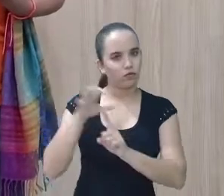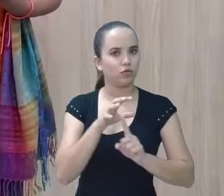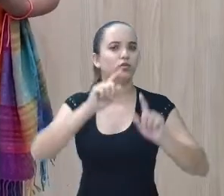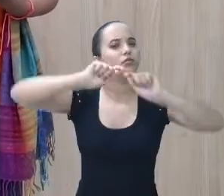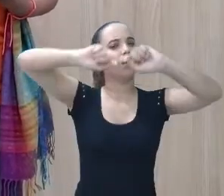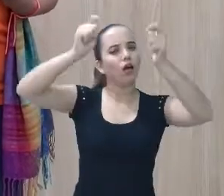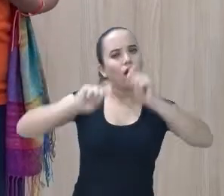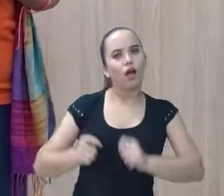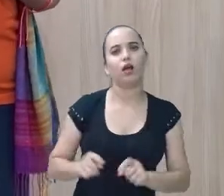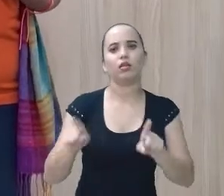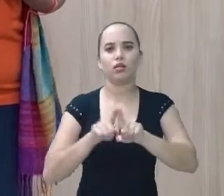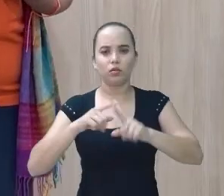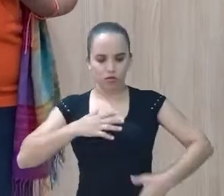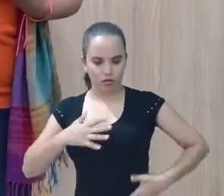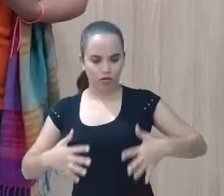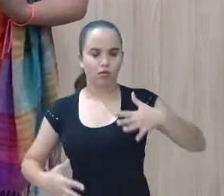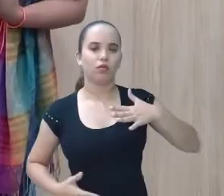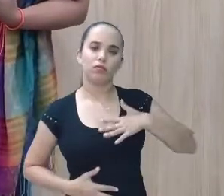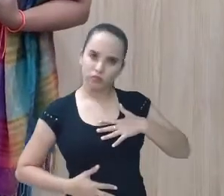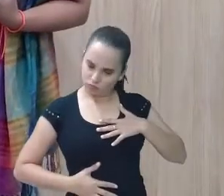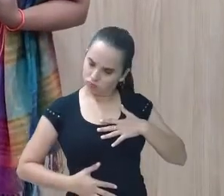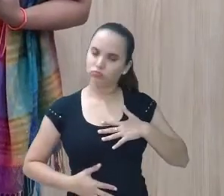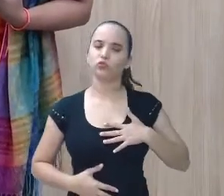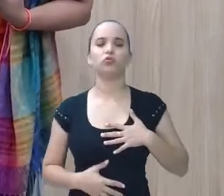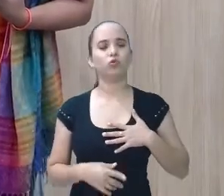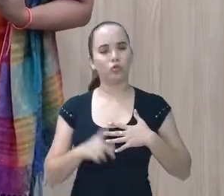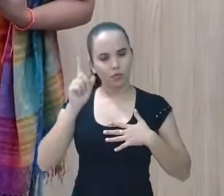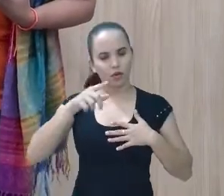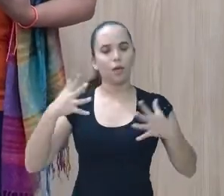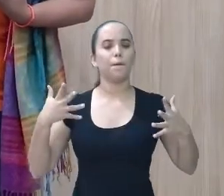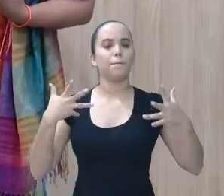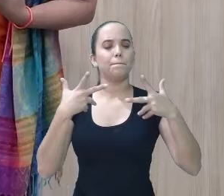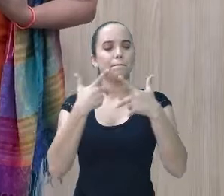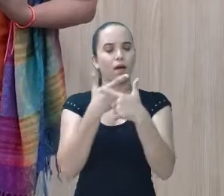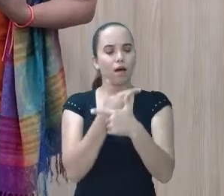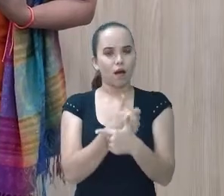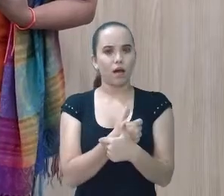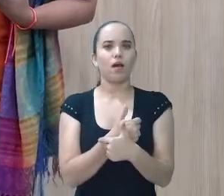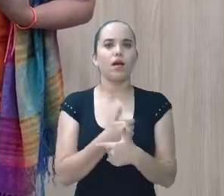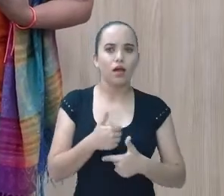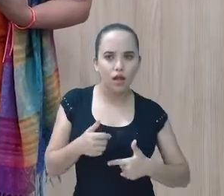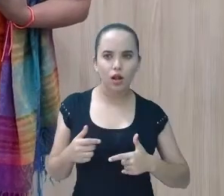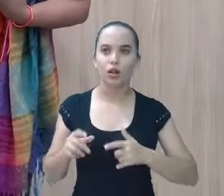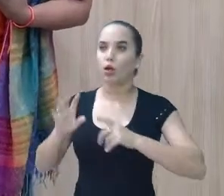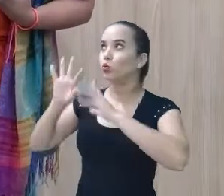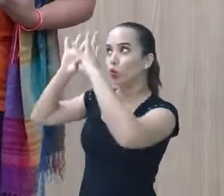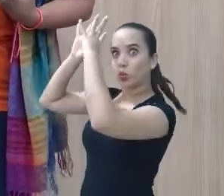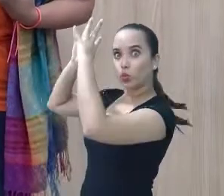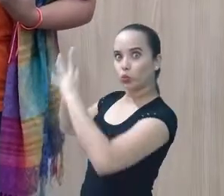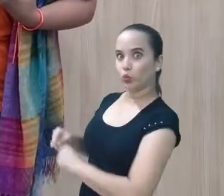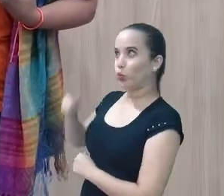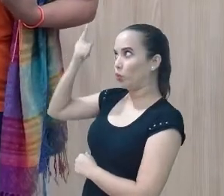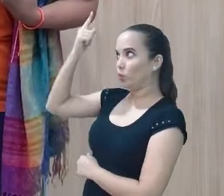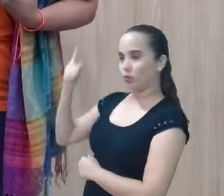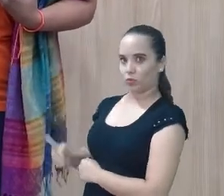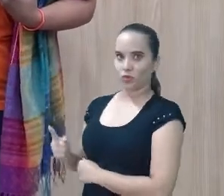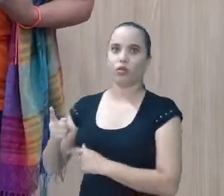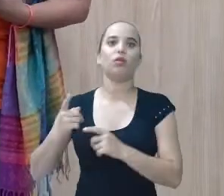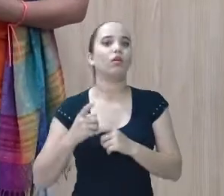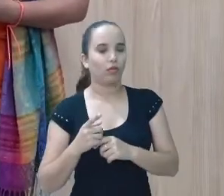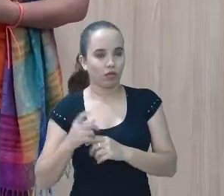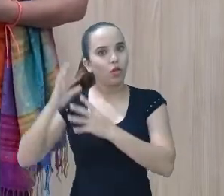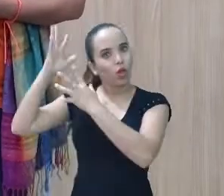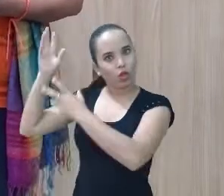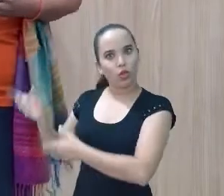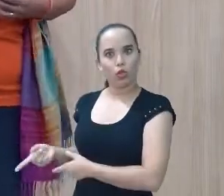da anatomia, ou seja, o belo, né, o racionalismo, o nacionalismo, o cientificismo, a pureza e o